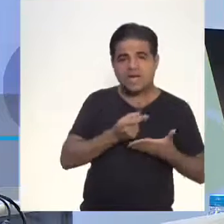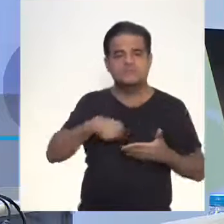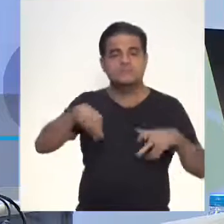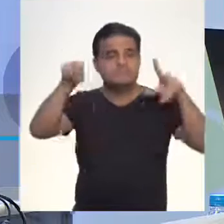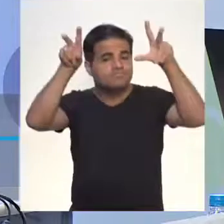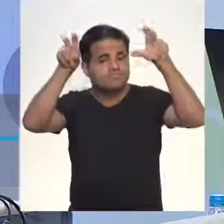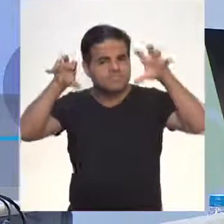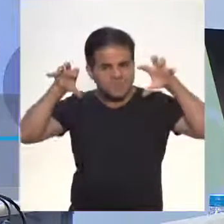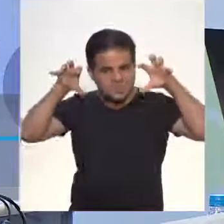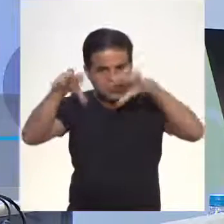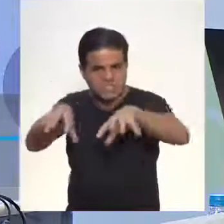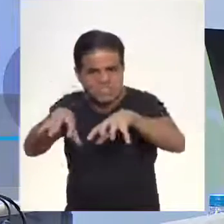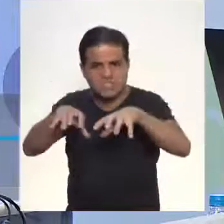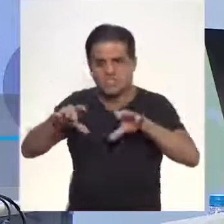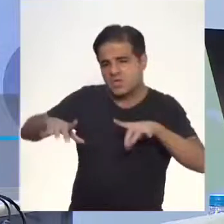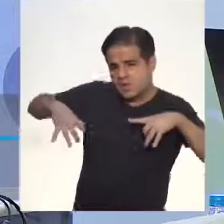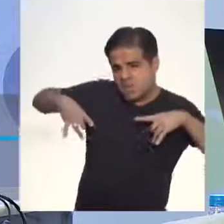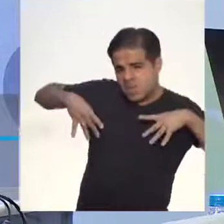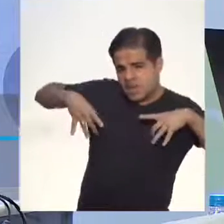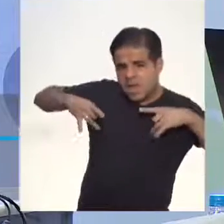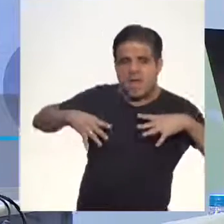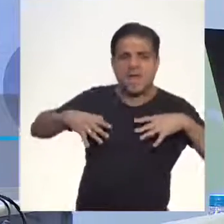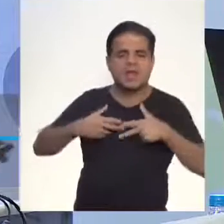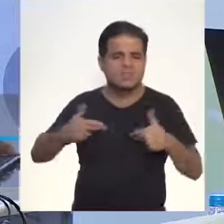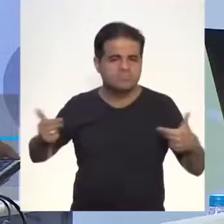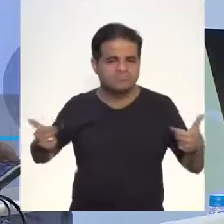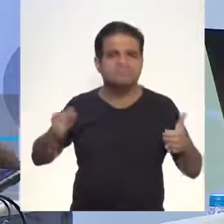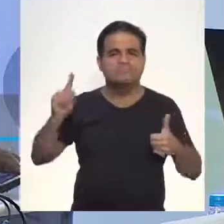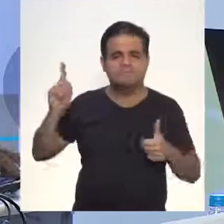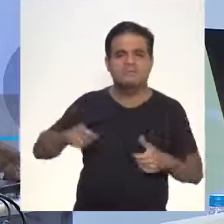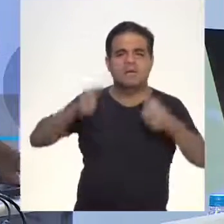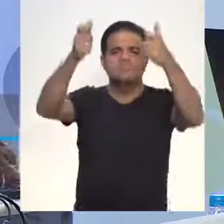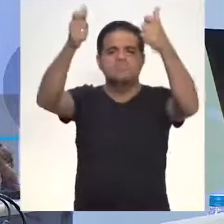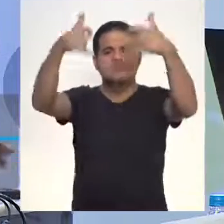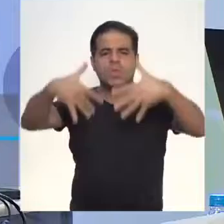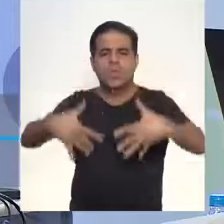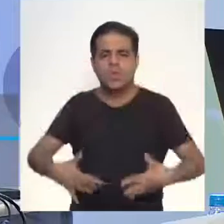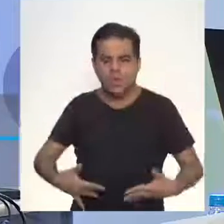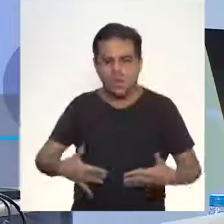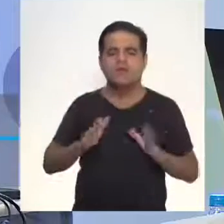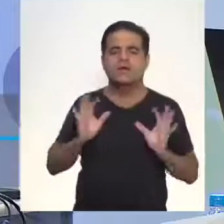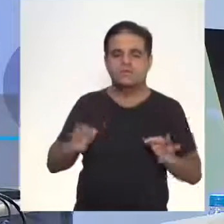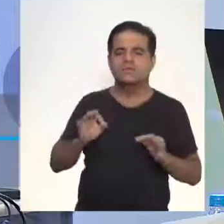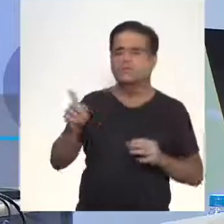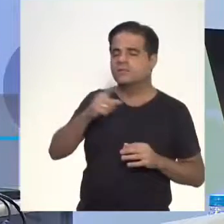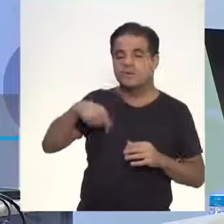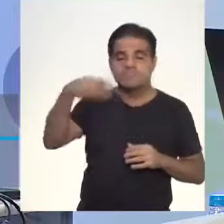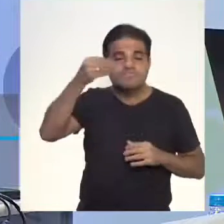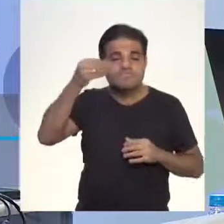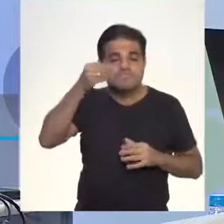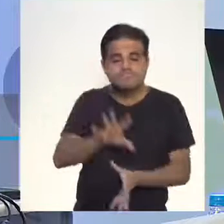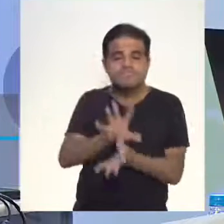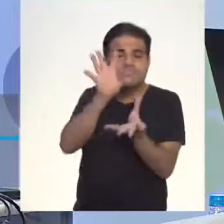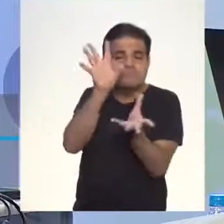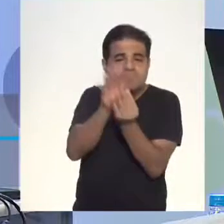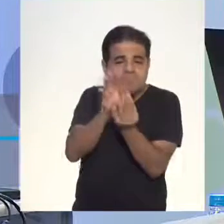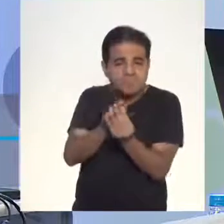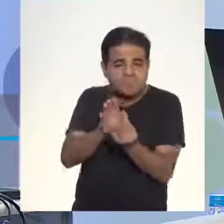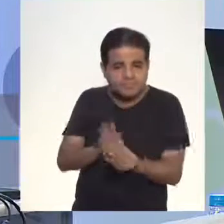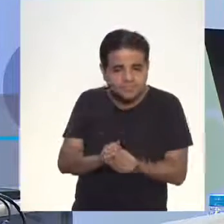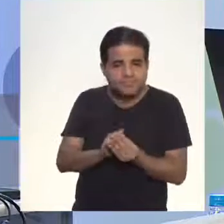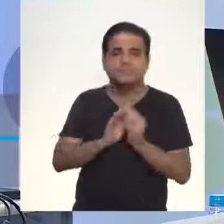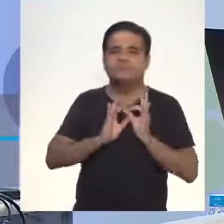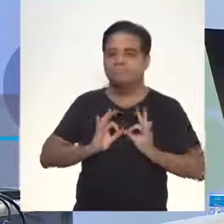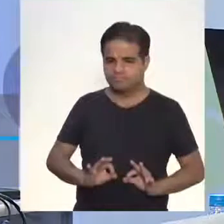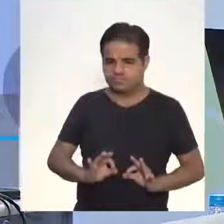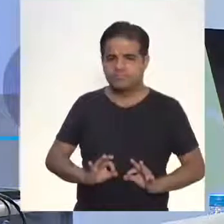questão de ameaça, de medo. Então talvez seja essa definição mesmo, que é o que a gente está tentando sintetizar aqui, né, Pro?